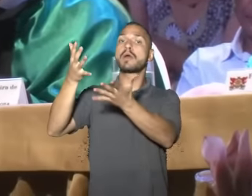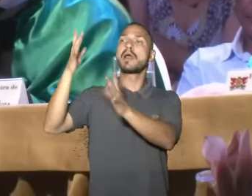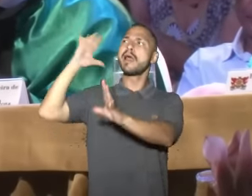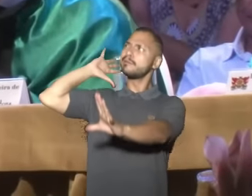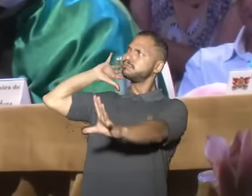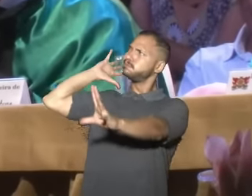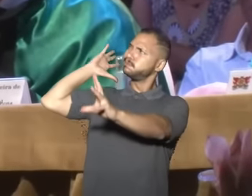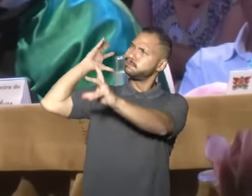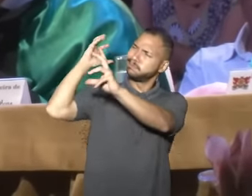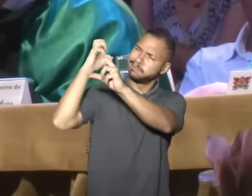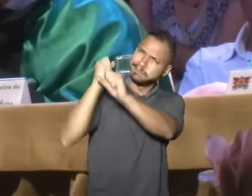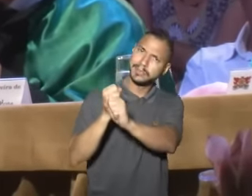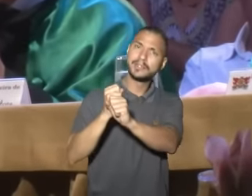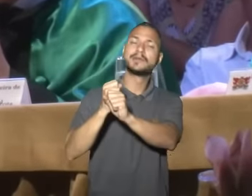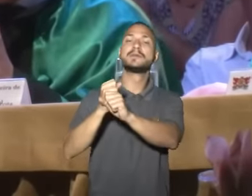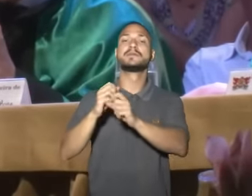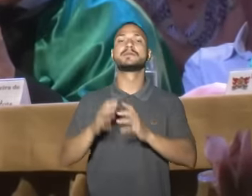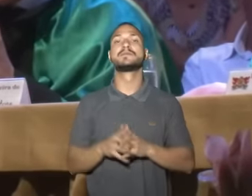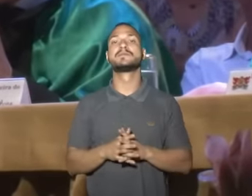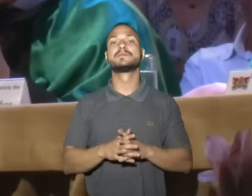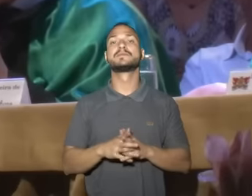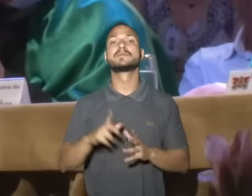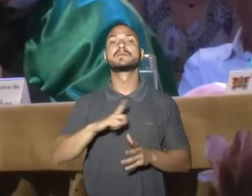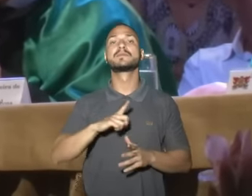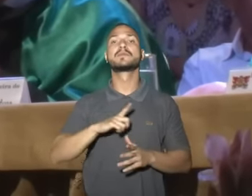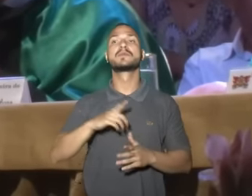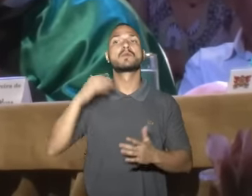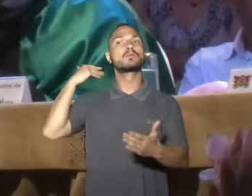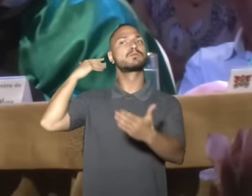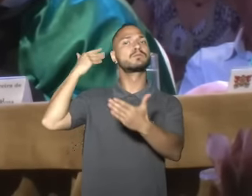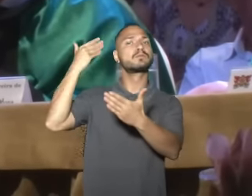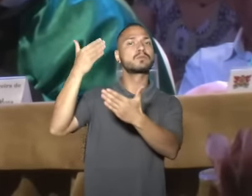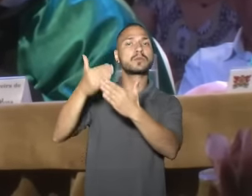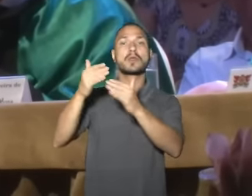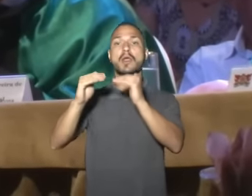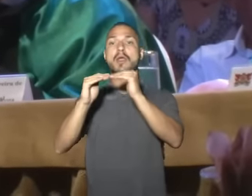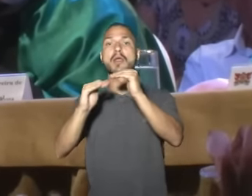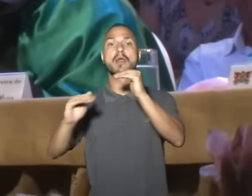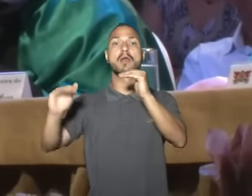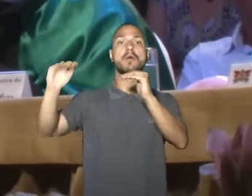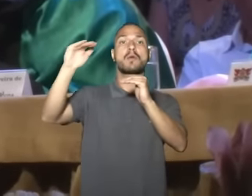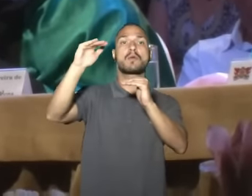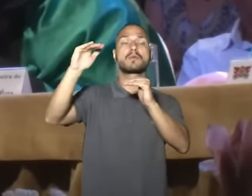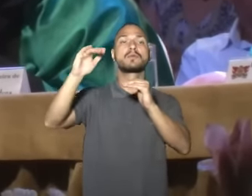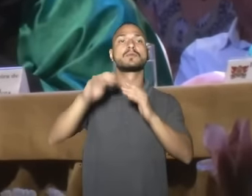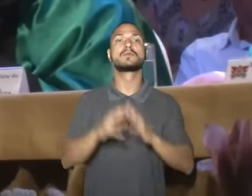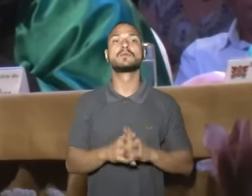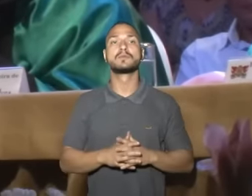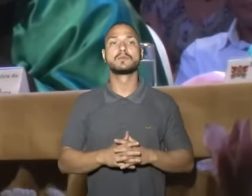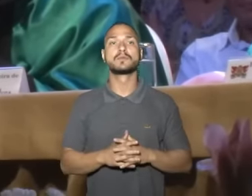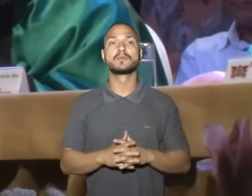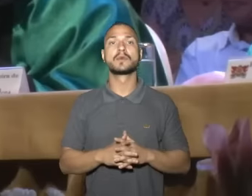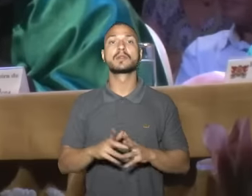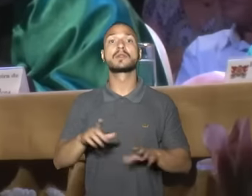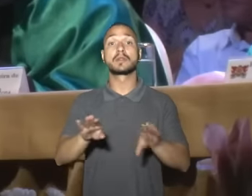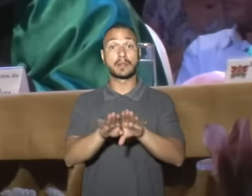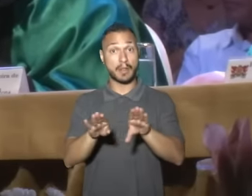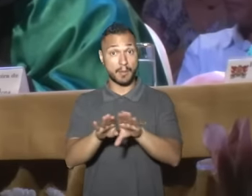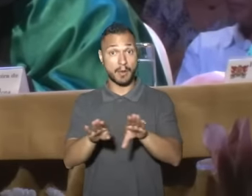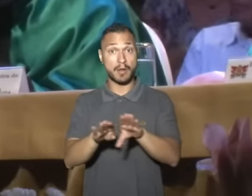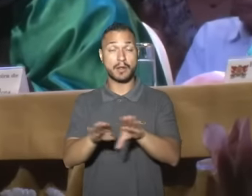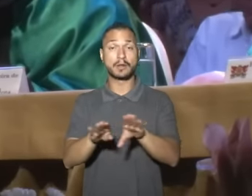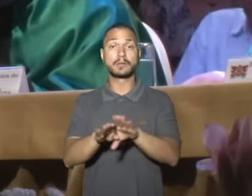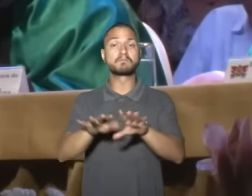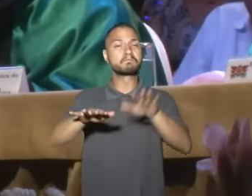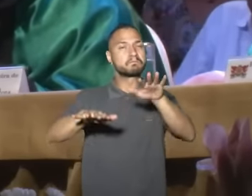seus pares de curso, desde que seja superior a 85 e ter cursado,